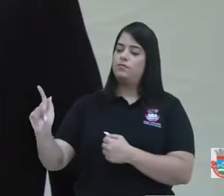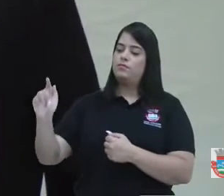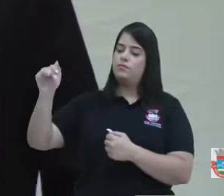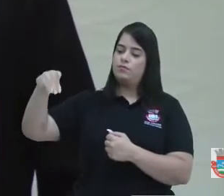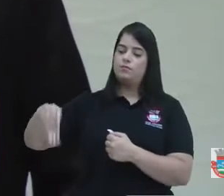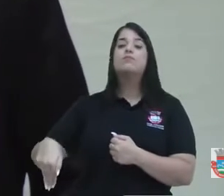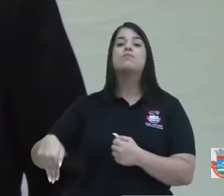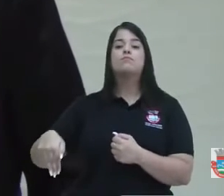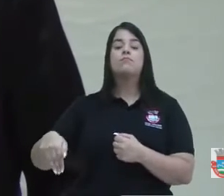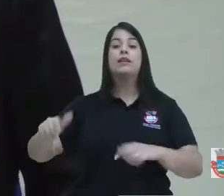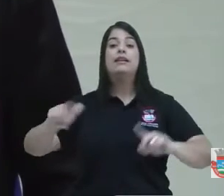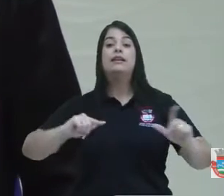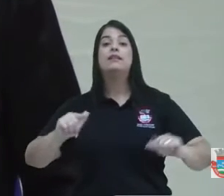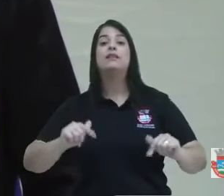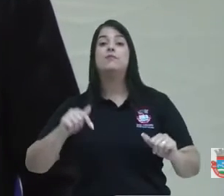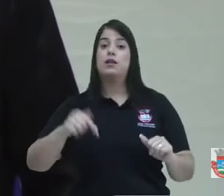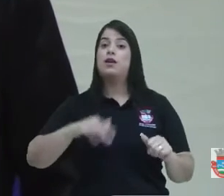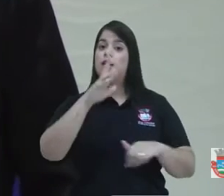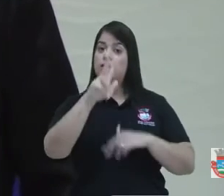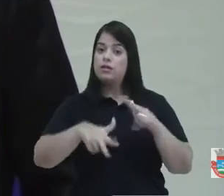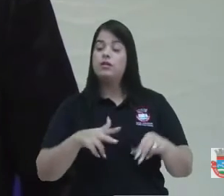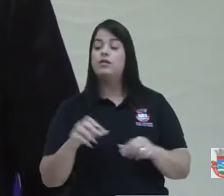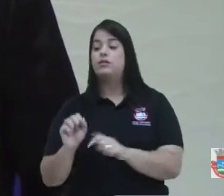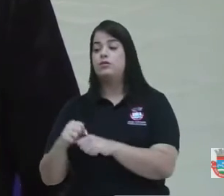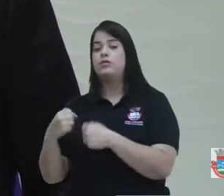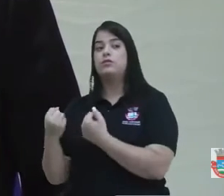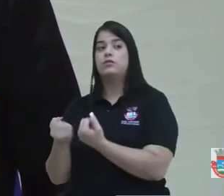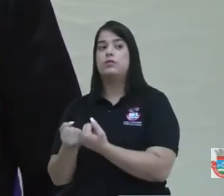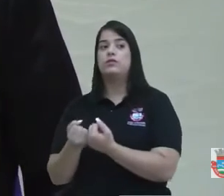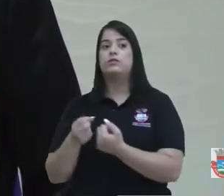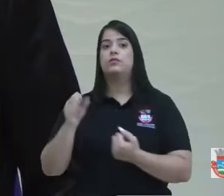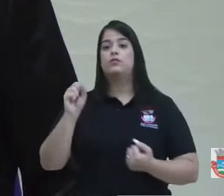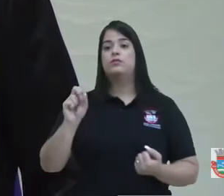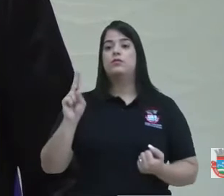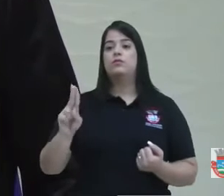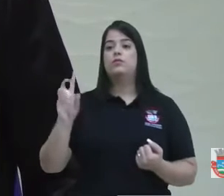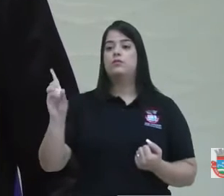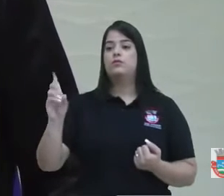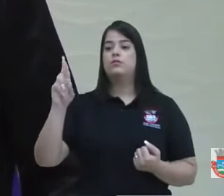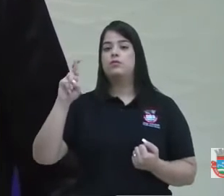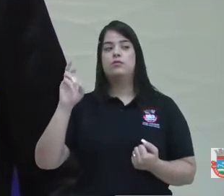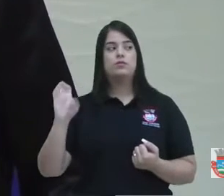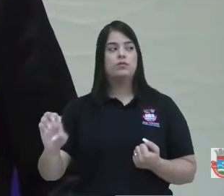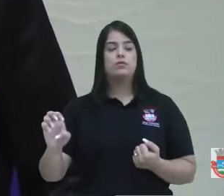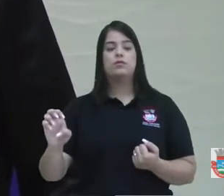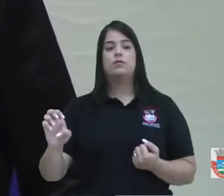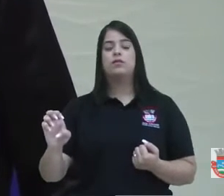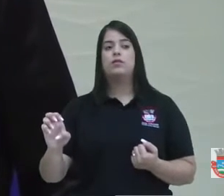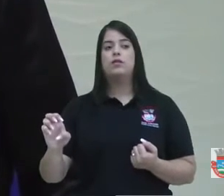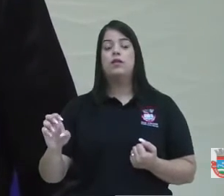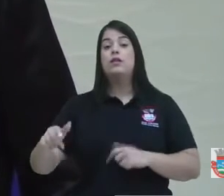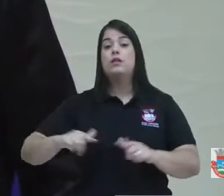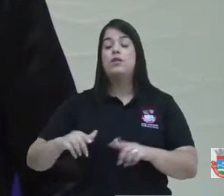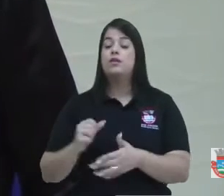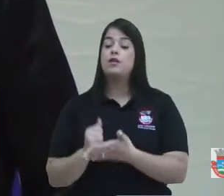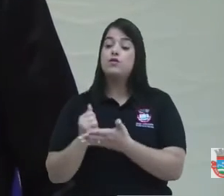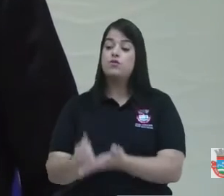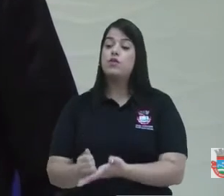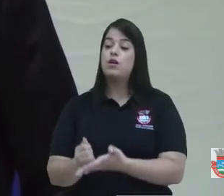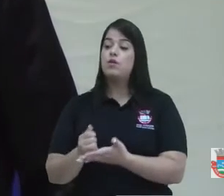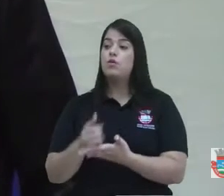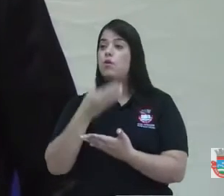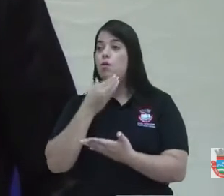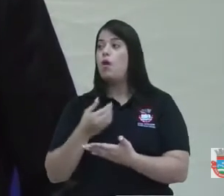está trabalhando aqui na Associação do Sudré e região, trabalhando e ajudando o homem do campo também